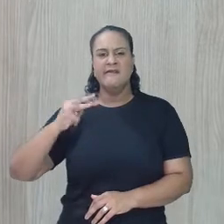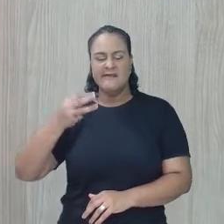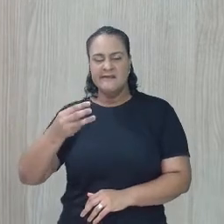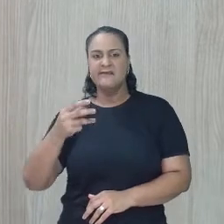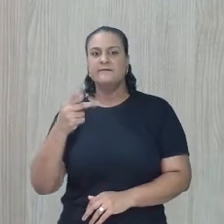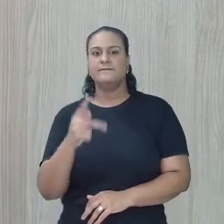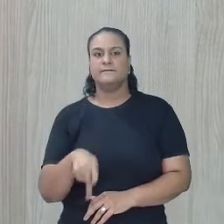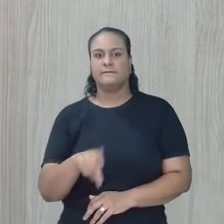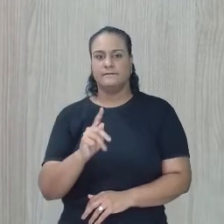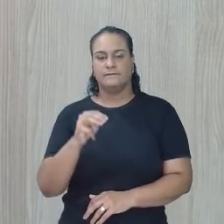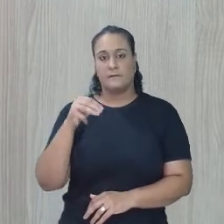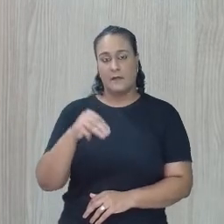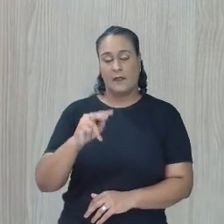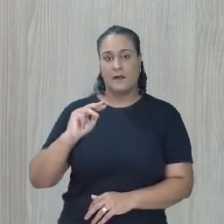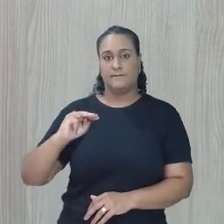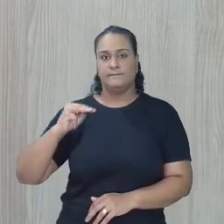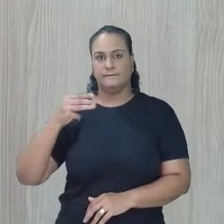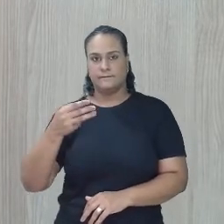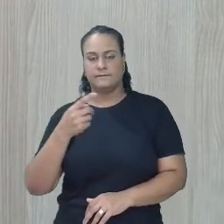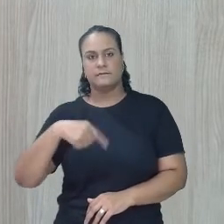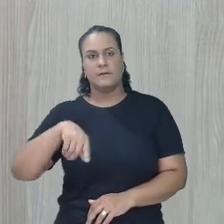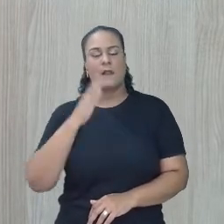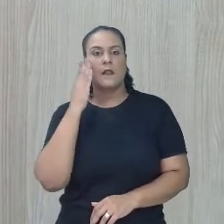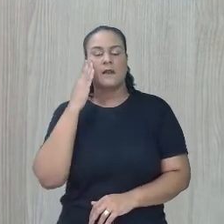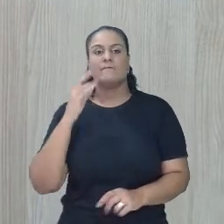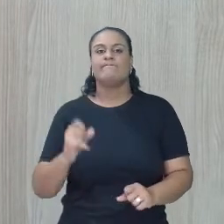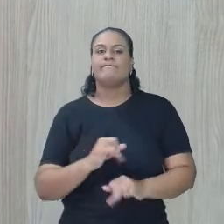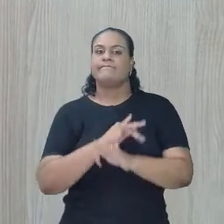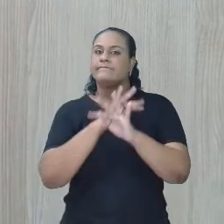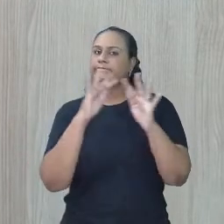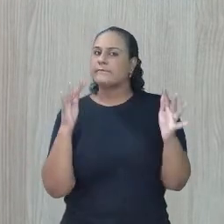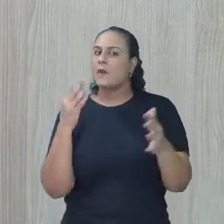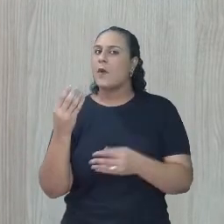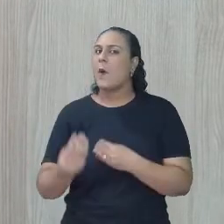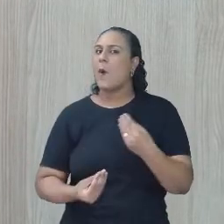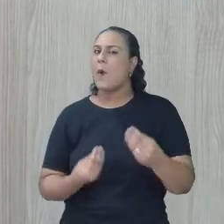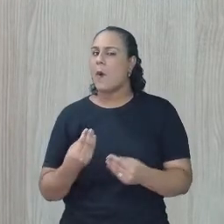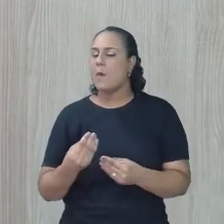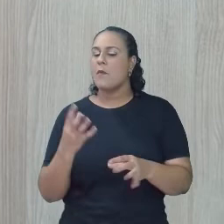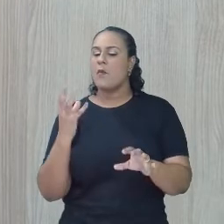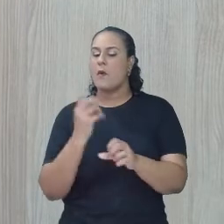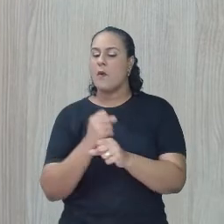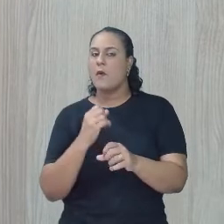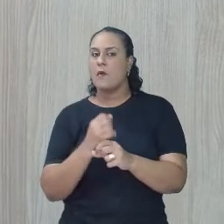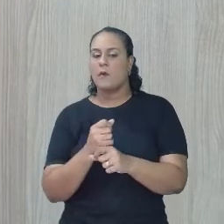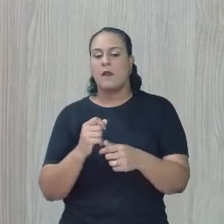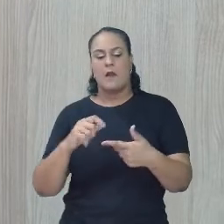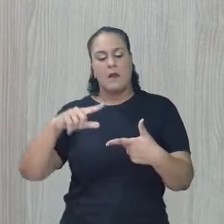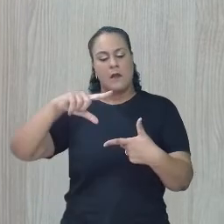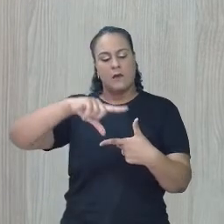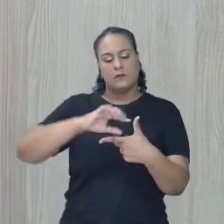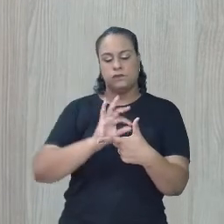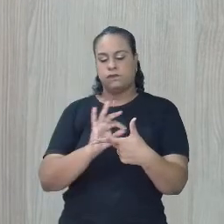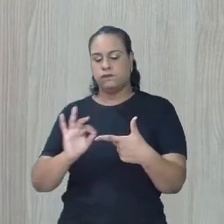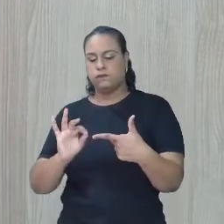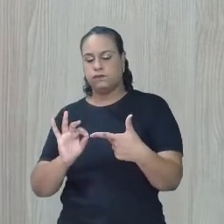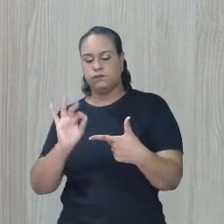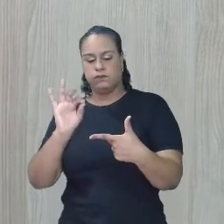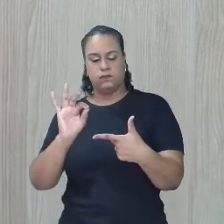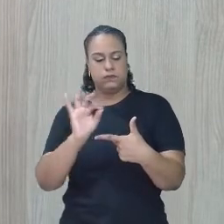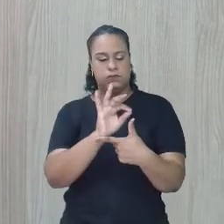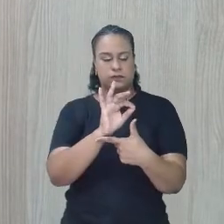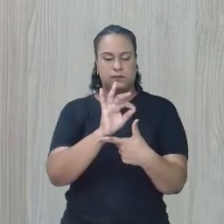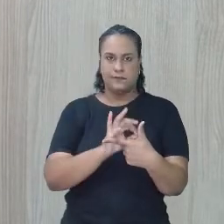quilômetro cúbico, né, então você começa a entender mais ou menos a dimensão e a ideia do tamanho, né?